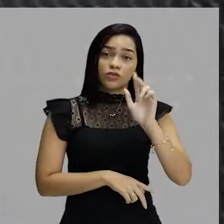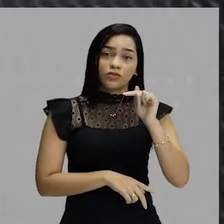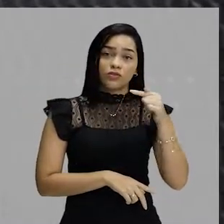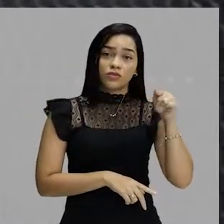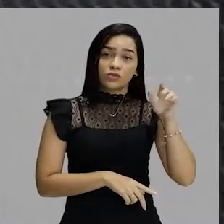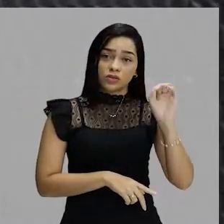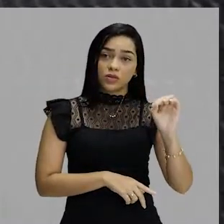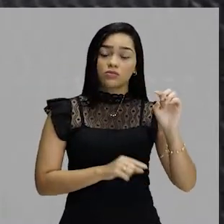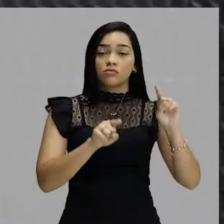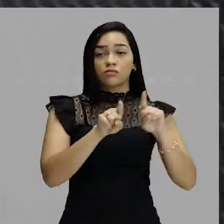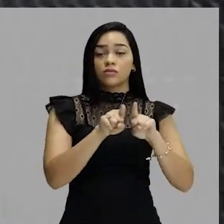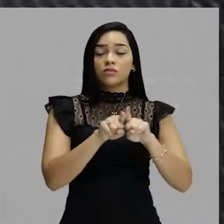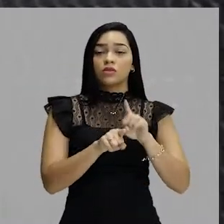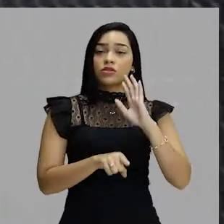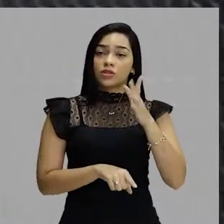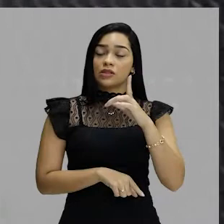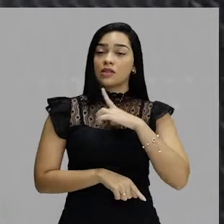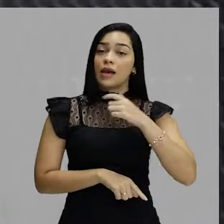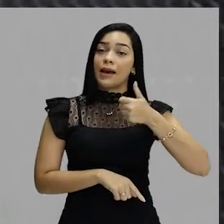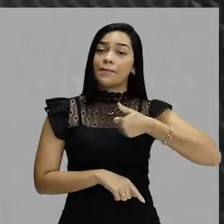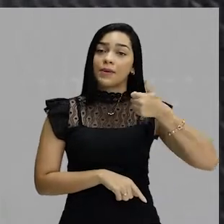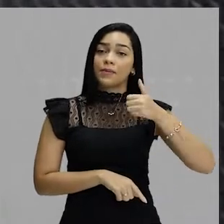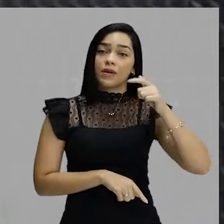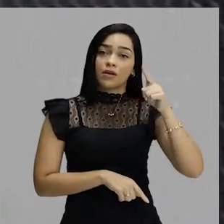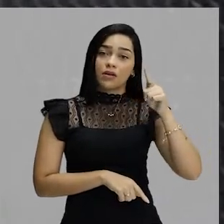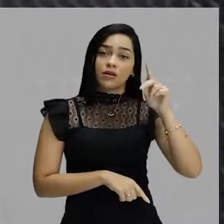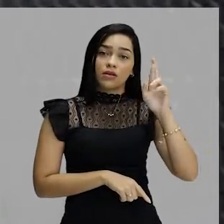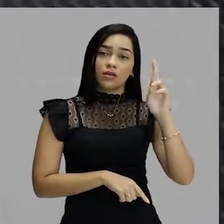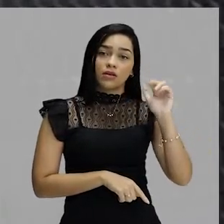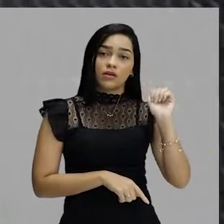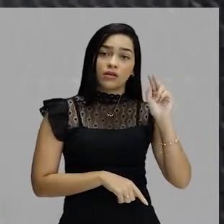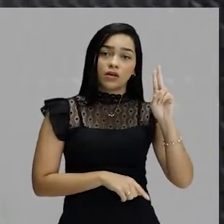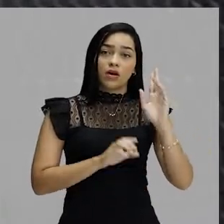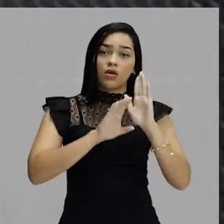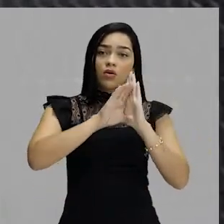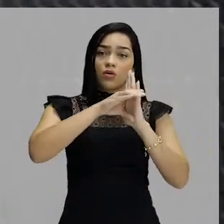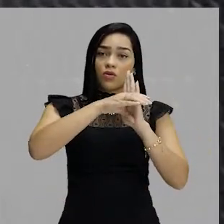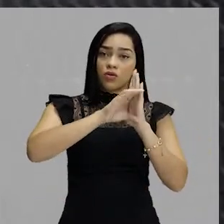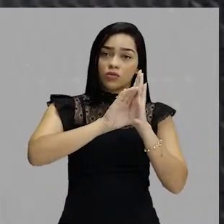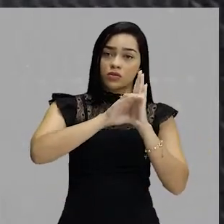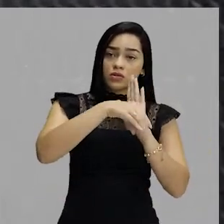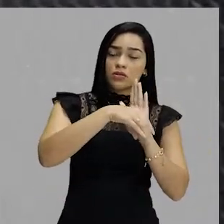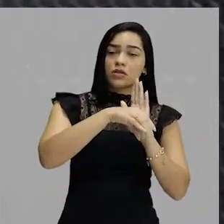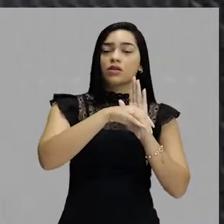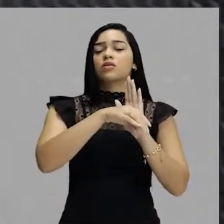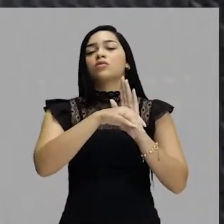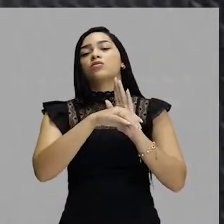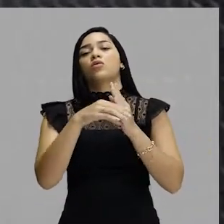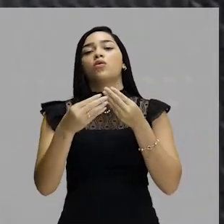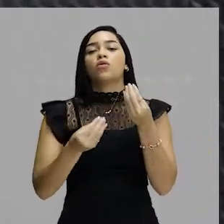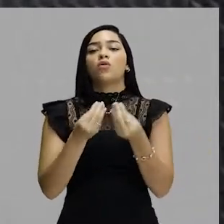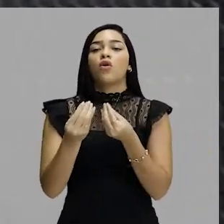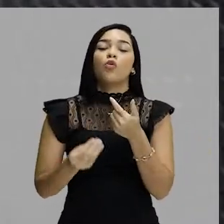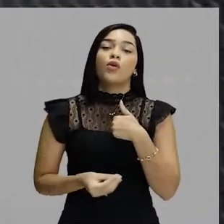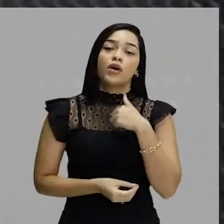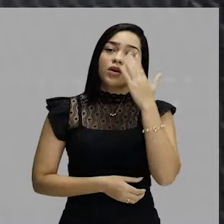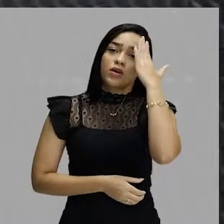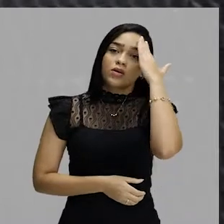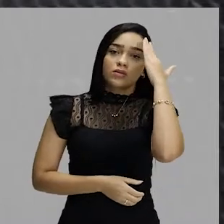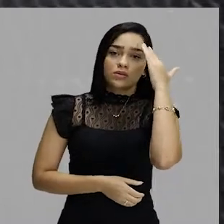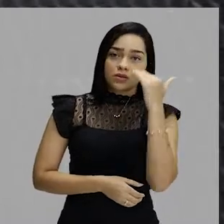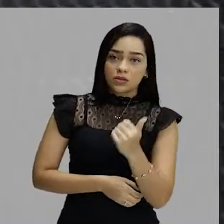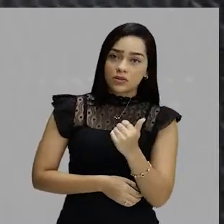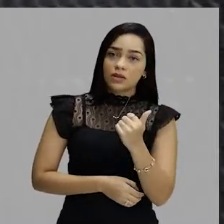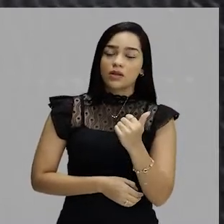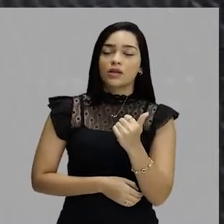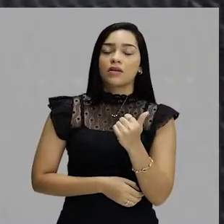anterior, nós falamos da função do primeiro grau. Né? Definição, o que é uma função do primeiro grau, como é que eu reconheço uma função do